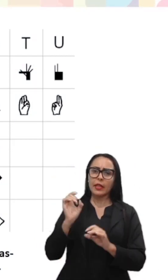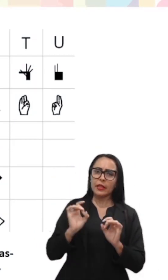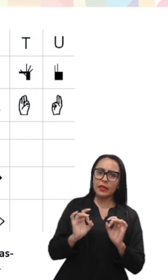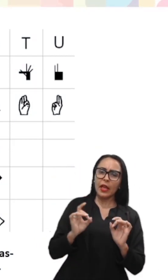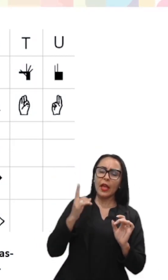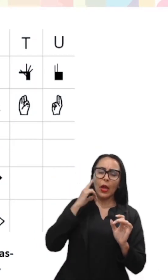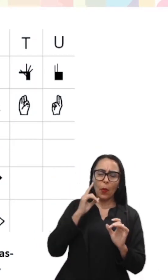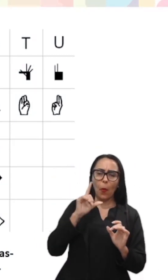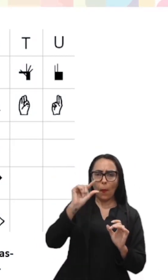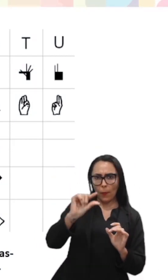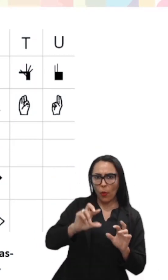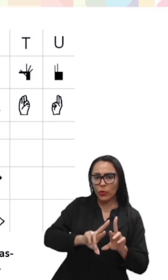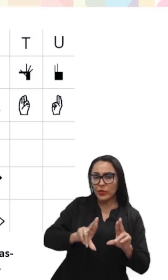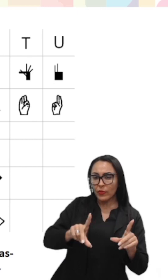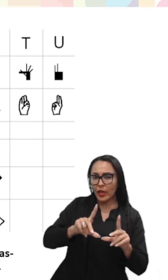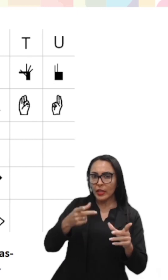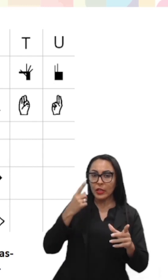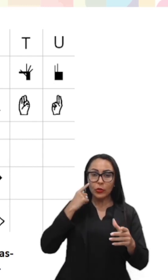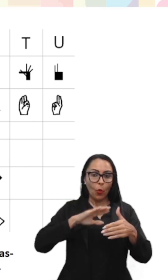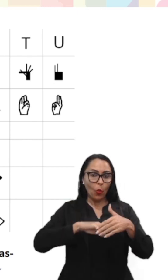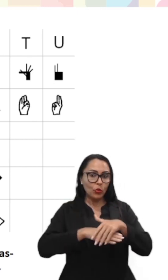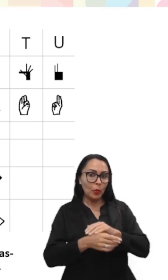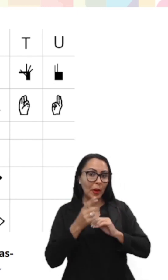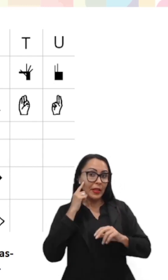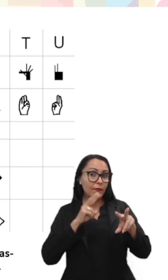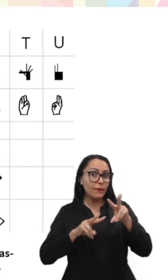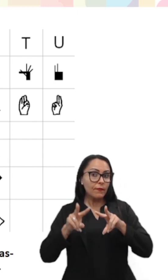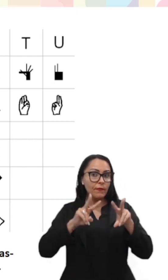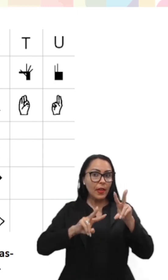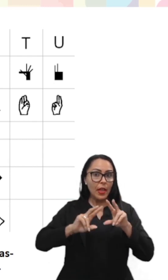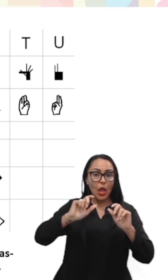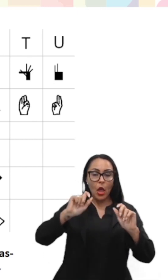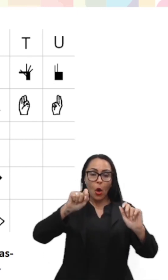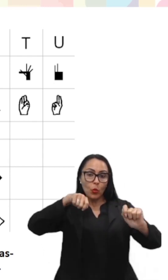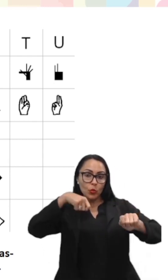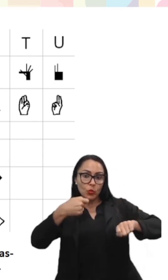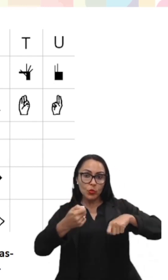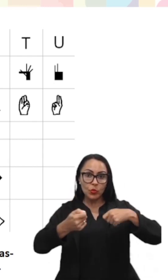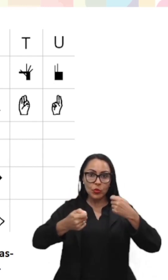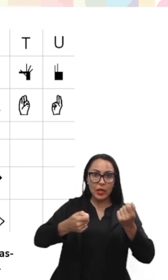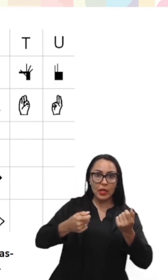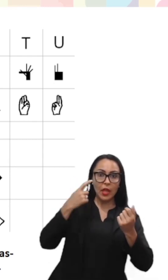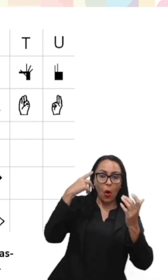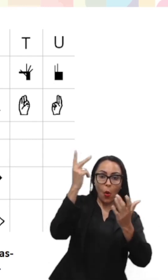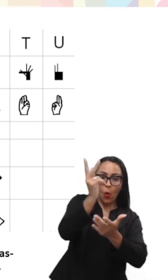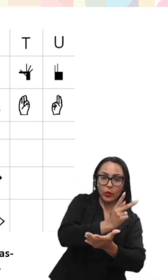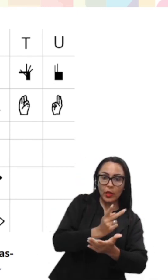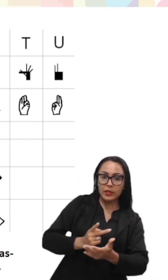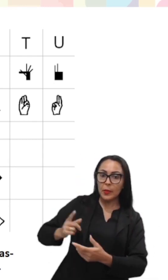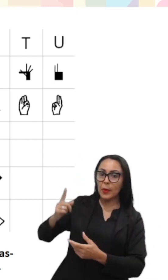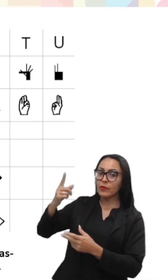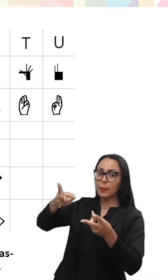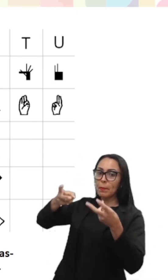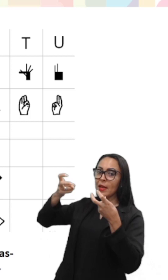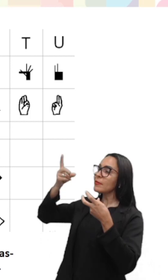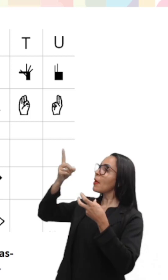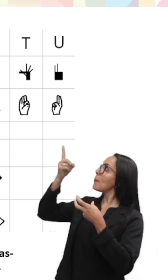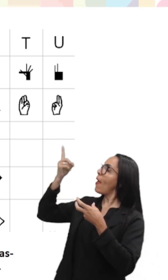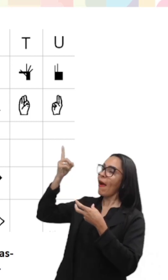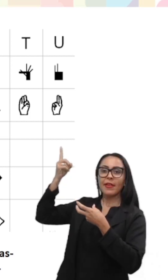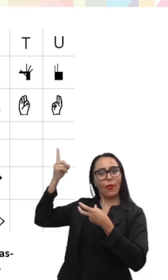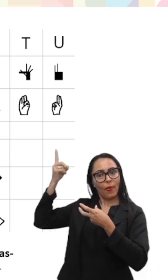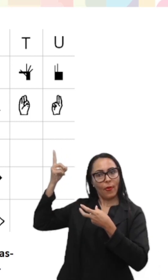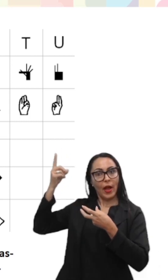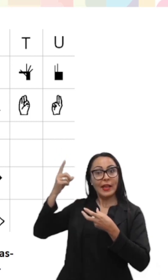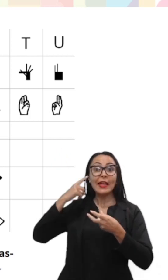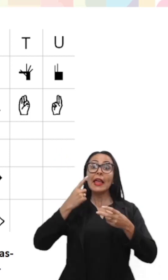que a gente está acostumado. A gente está acostumado a ver o desenho. Mas o desenho, você percebe aí nessa imagem, que o desenho ele